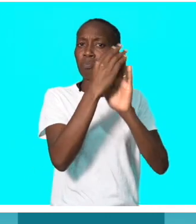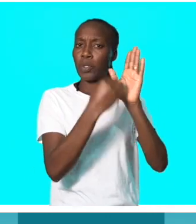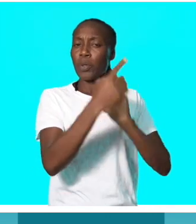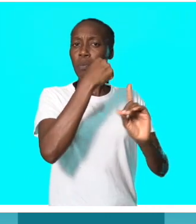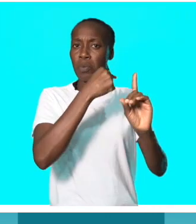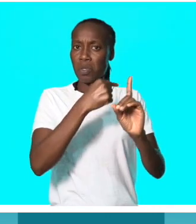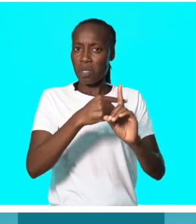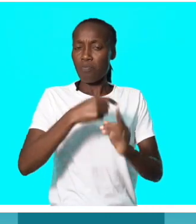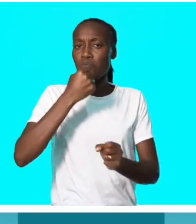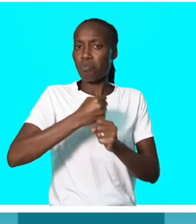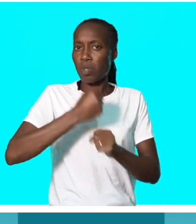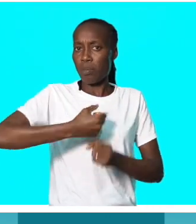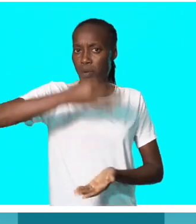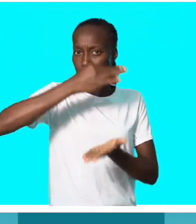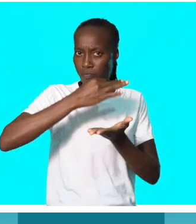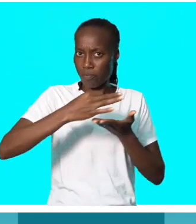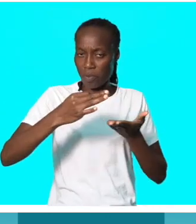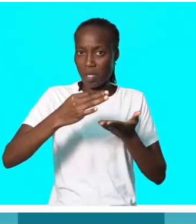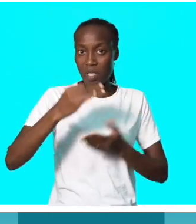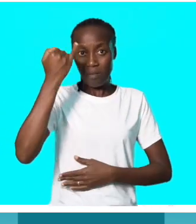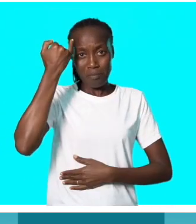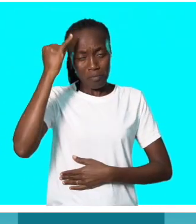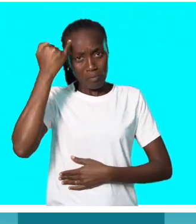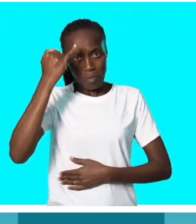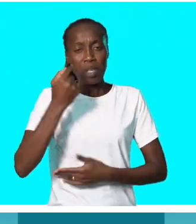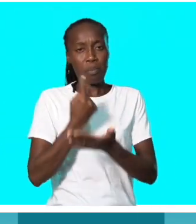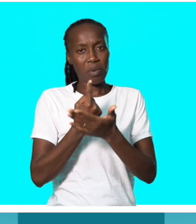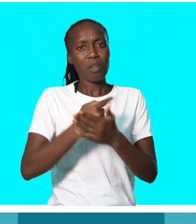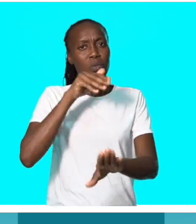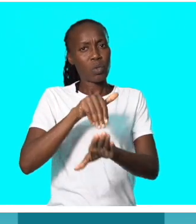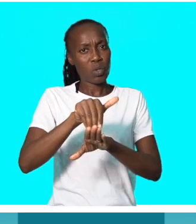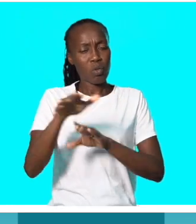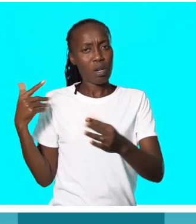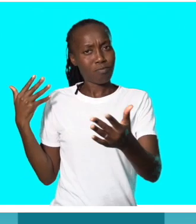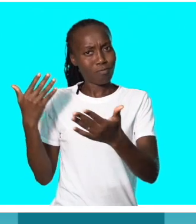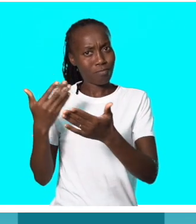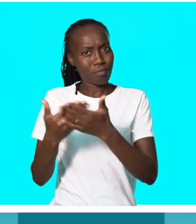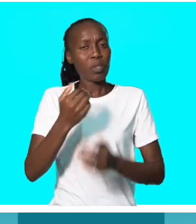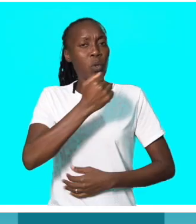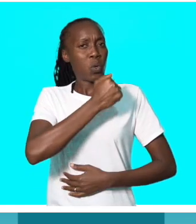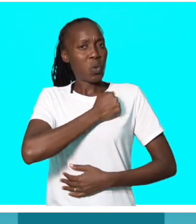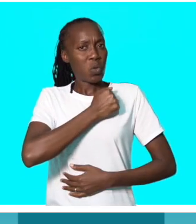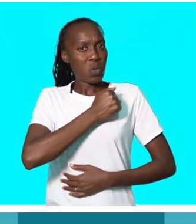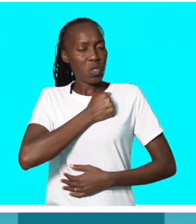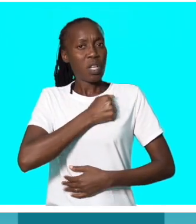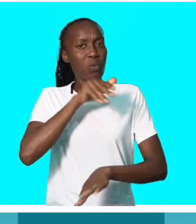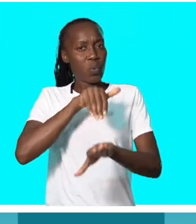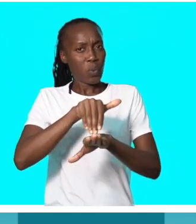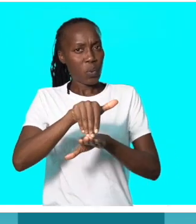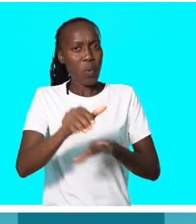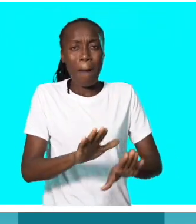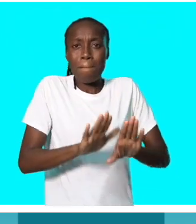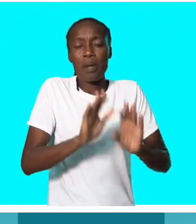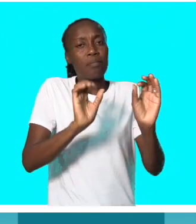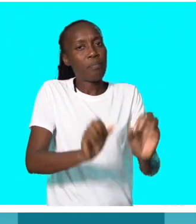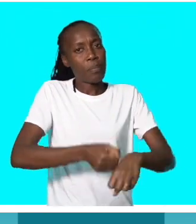positiva, excelente trabalho, que iniciativas de gênero continuem. Gostava que isto não parasse por aqui,